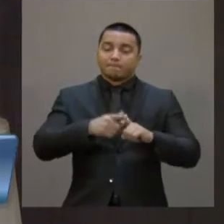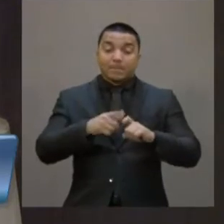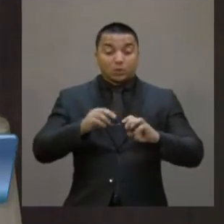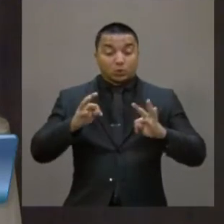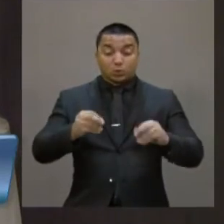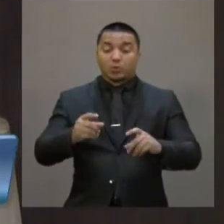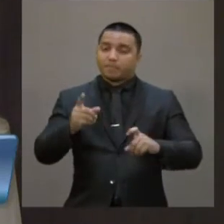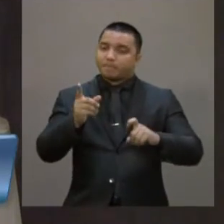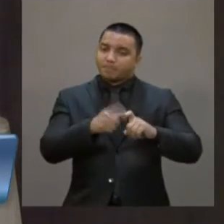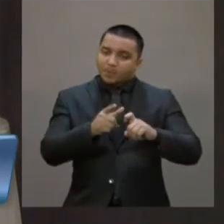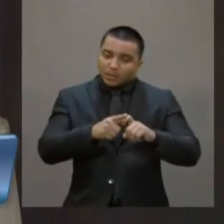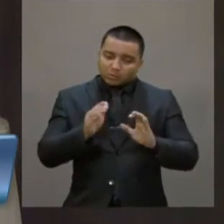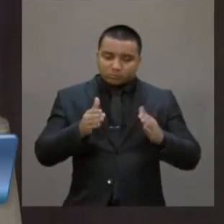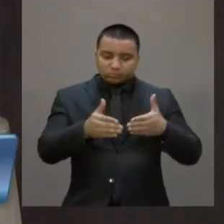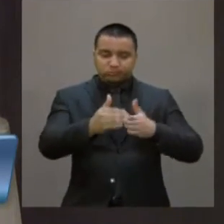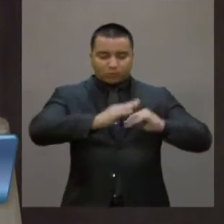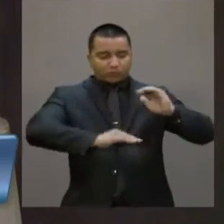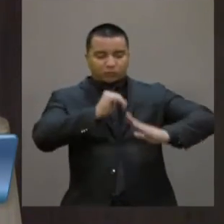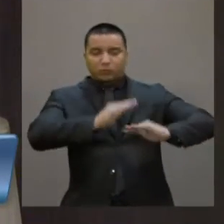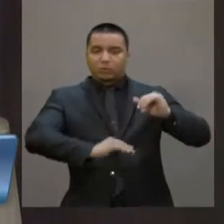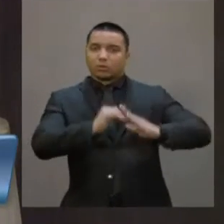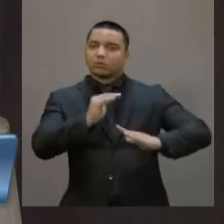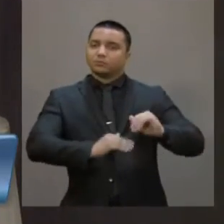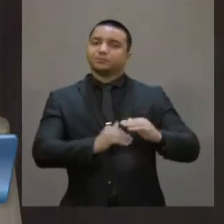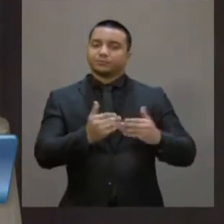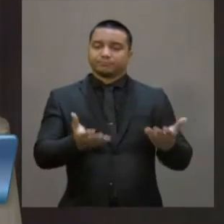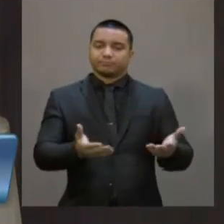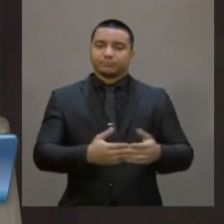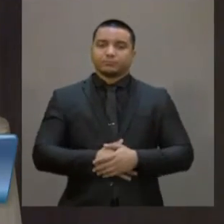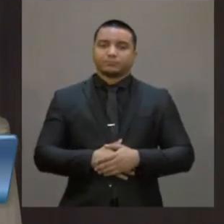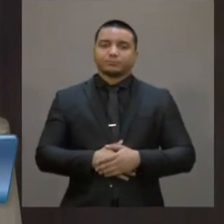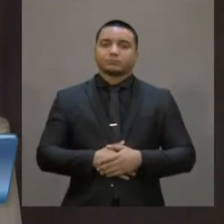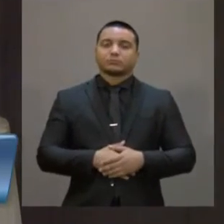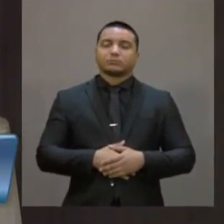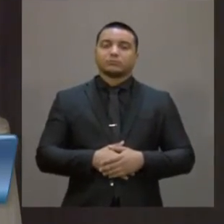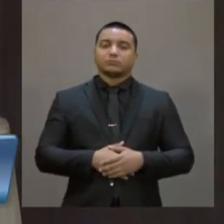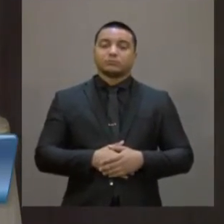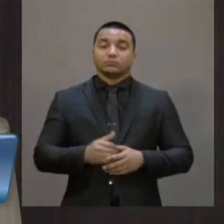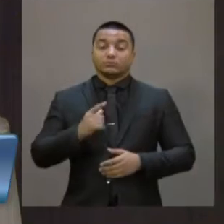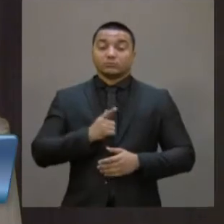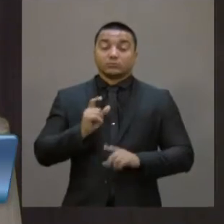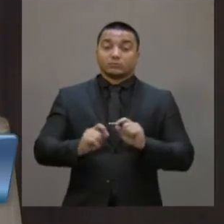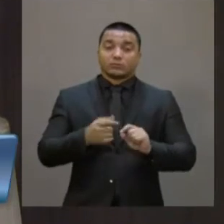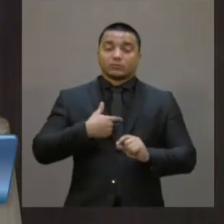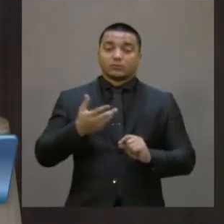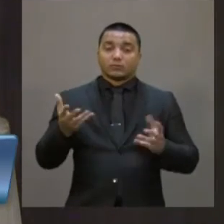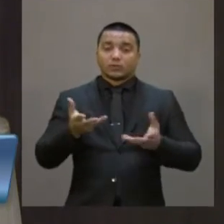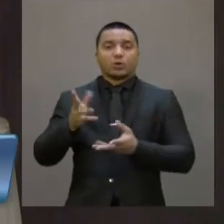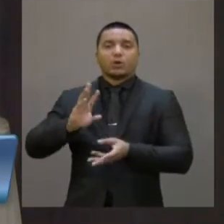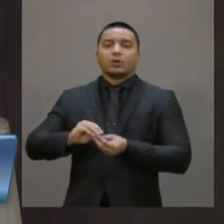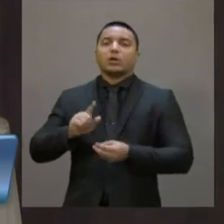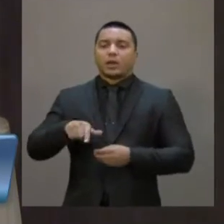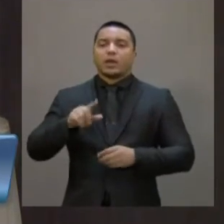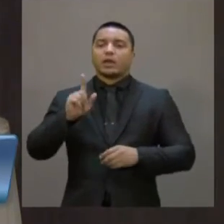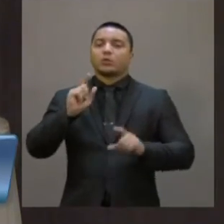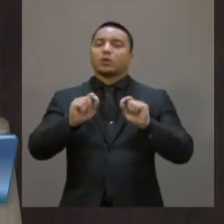aqueles e aquelas que se devotam a esse exercício nobre da medicina. Em alguma medida, o meu pronunciamento de hoje, ele trata de